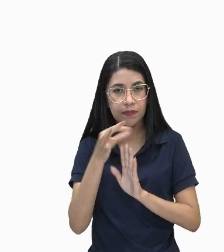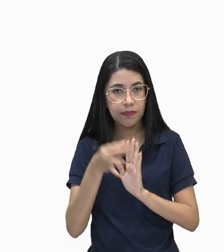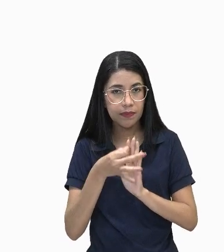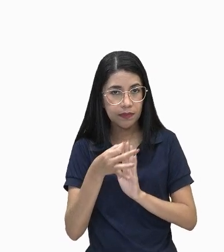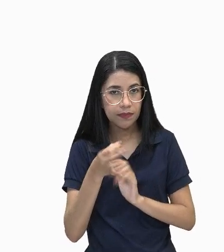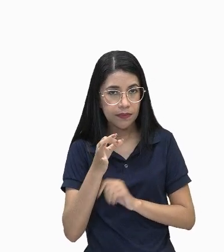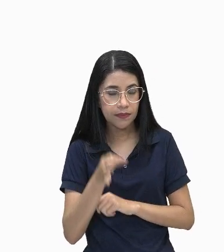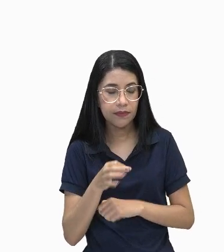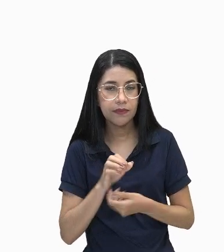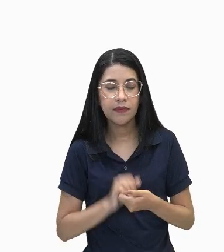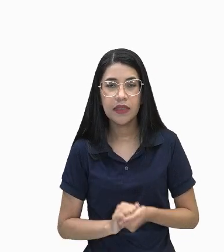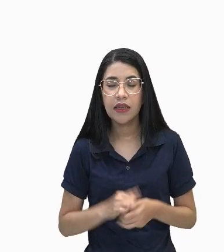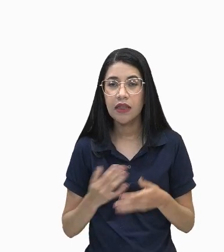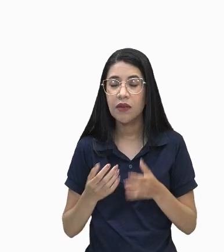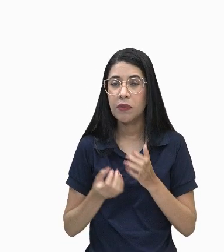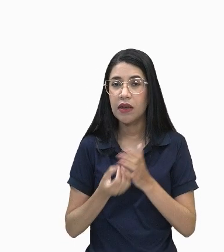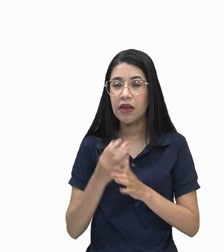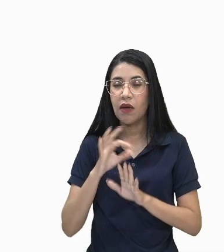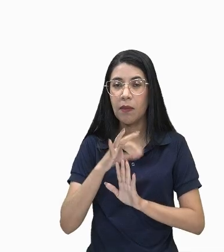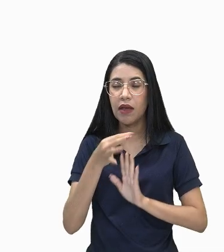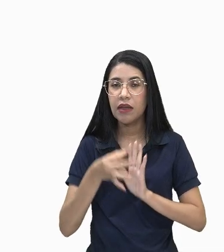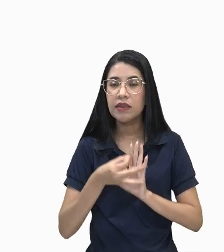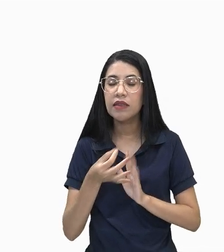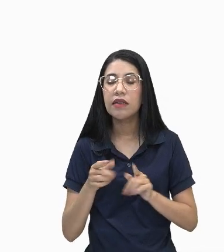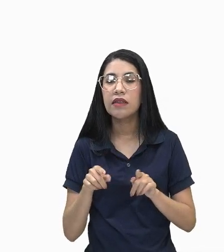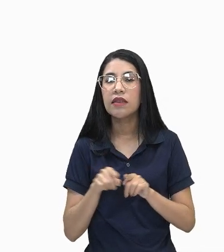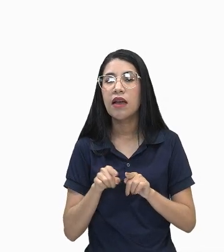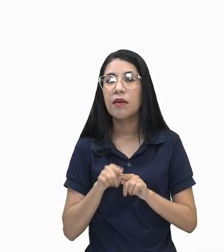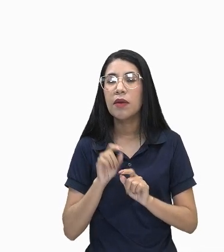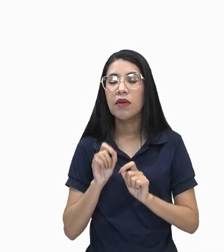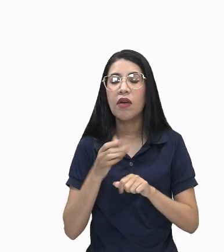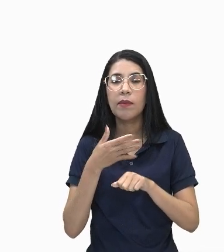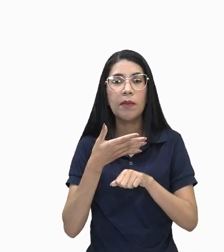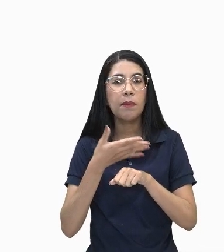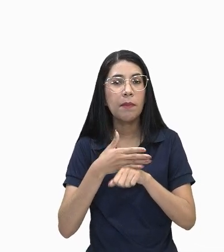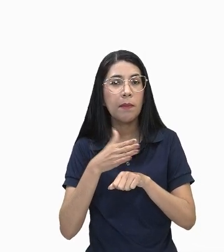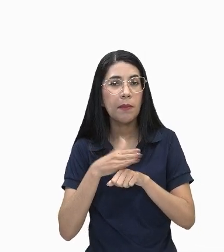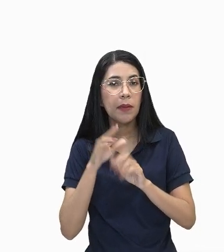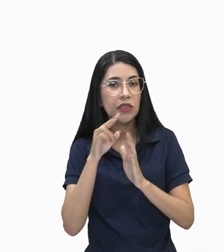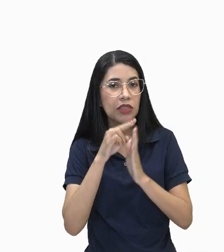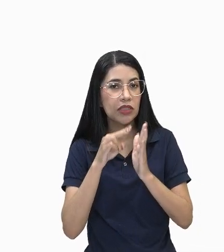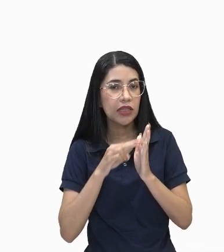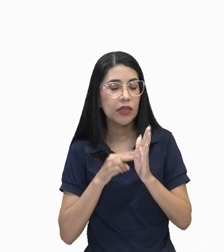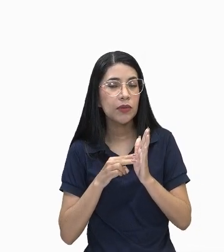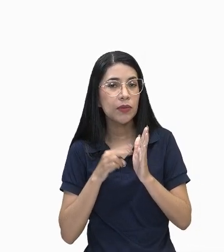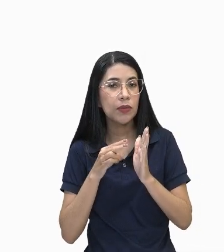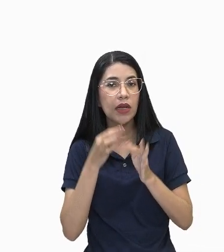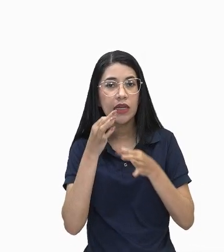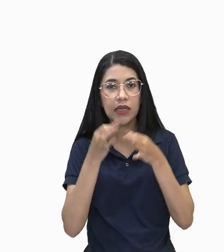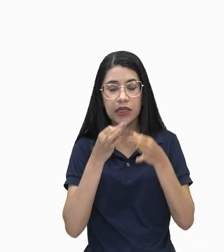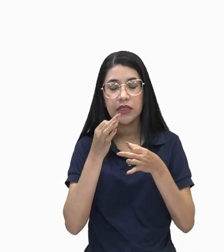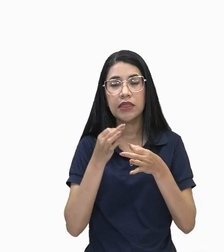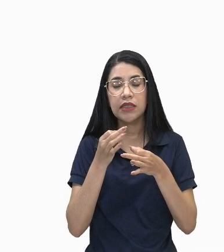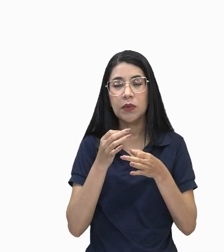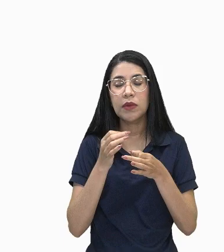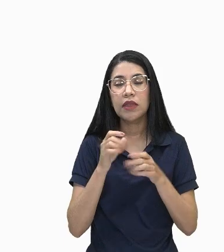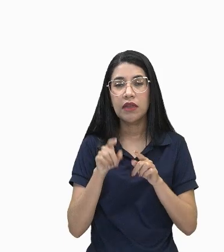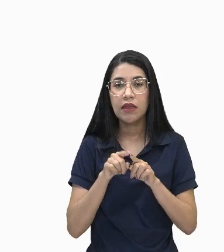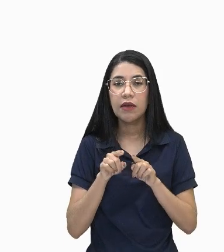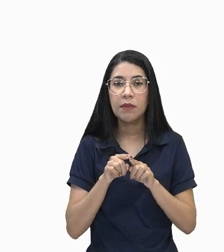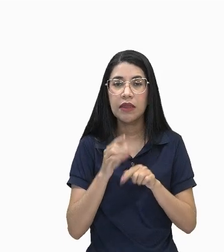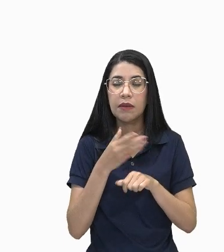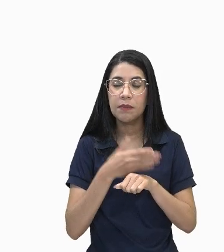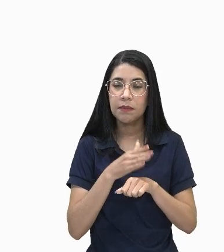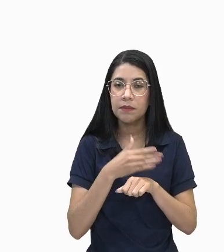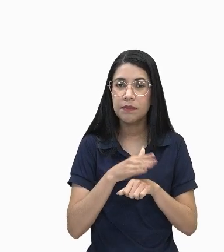Então, gente, escrever resenhas é também um exercício de leitura crítica. Quando você escreve uma resenha, você está fazendo ali,